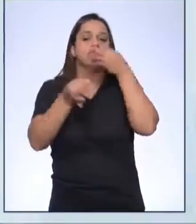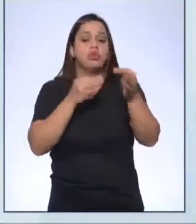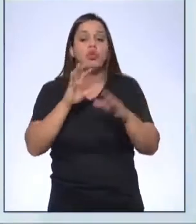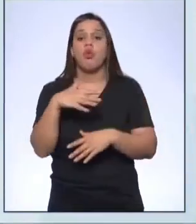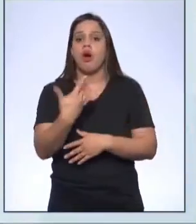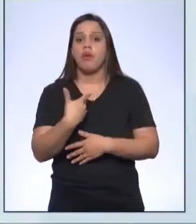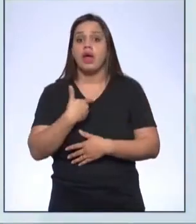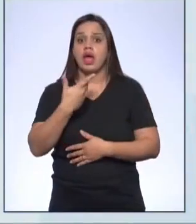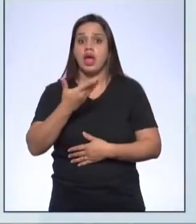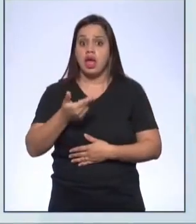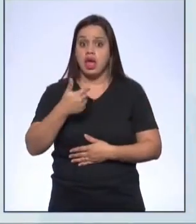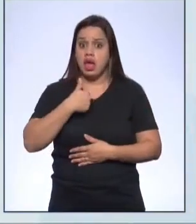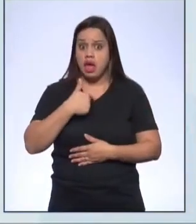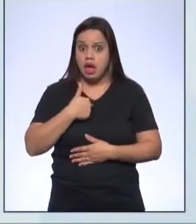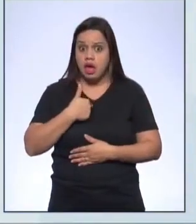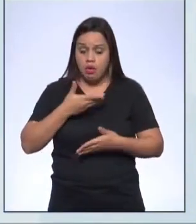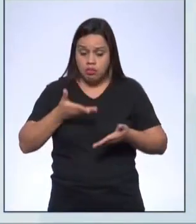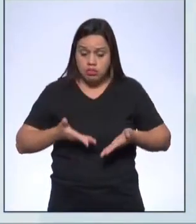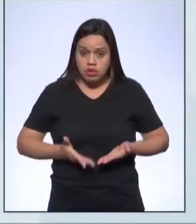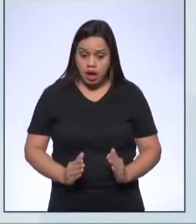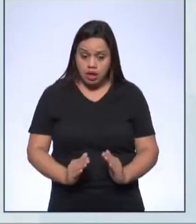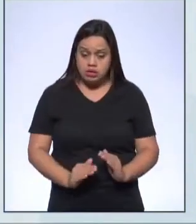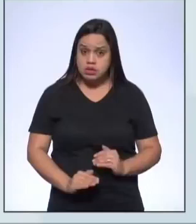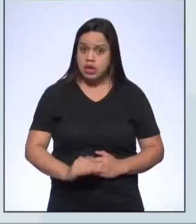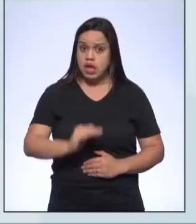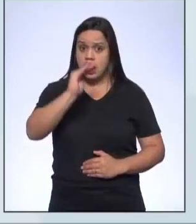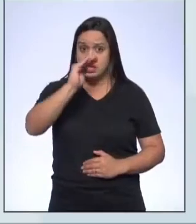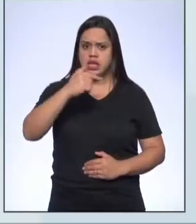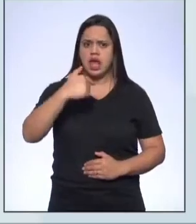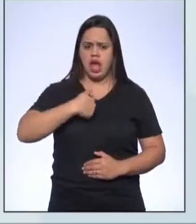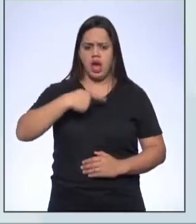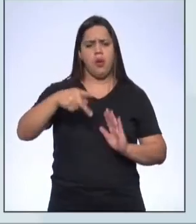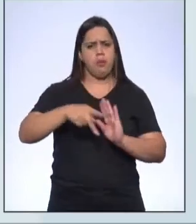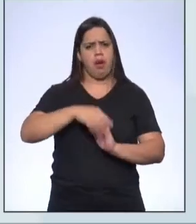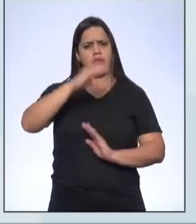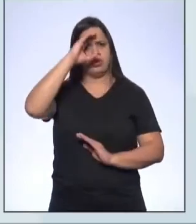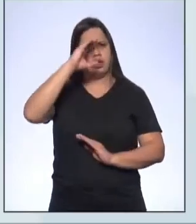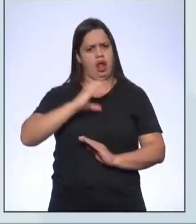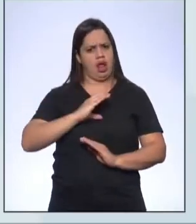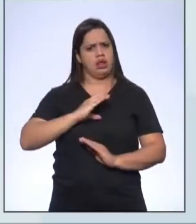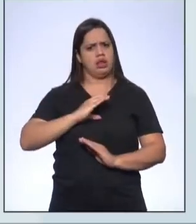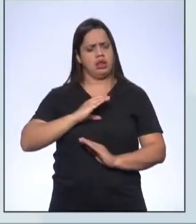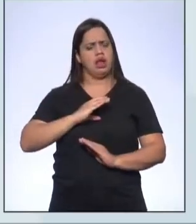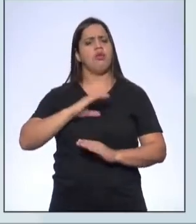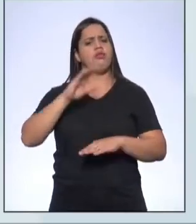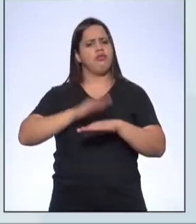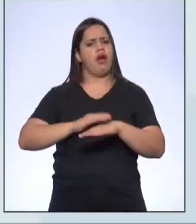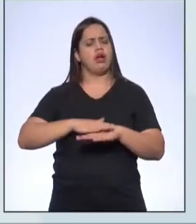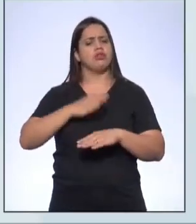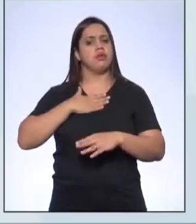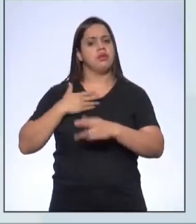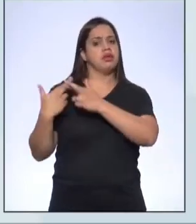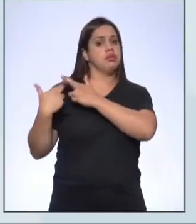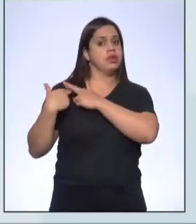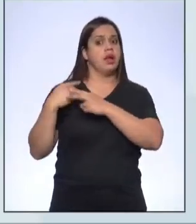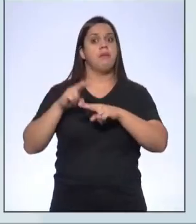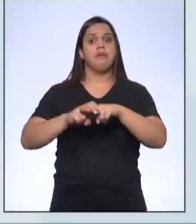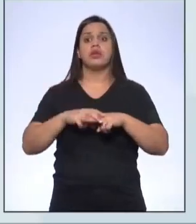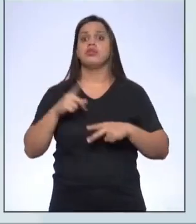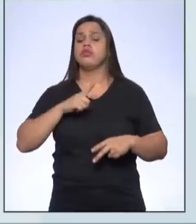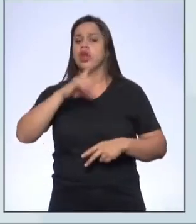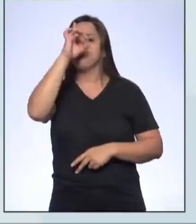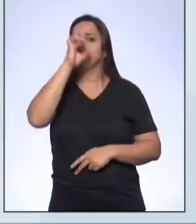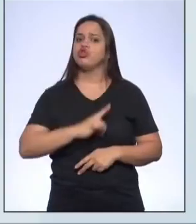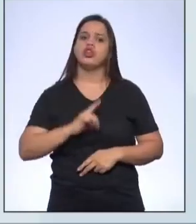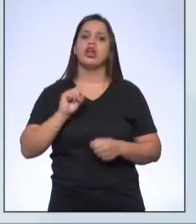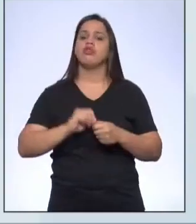Nasci e cresci nessa cidade. Sou um cidadão que contribui com seus deveres e por isso acredito ter direito ao ressarcimento